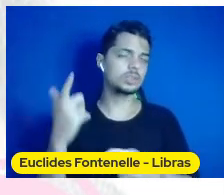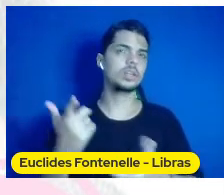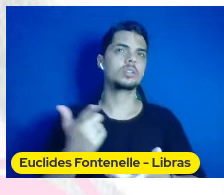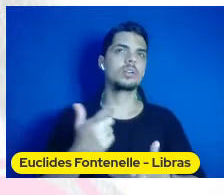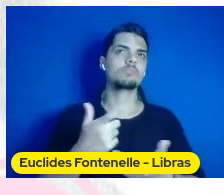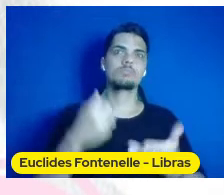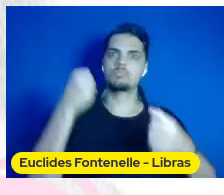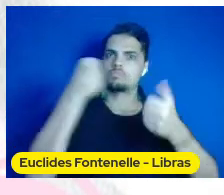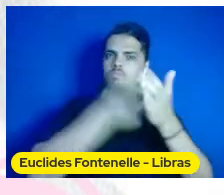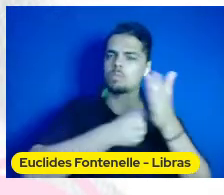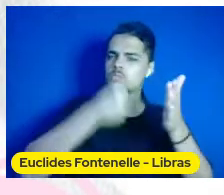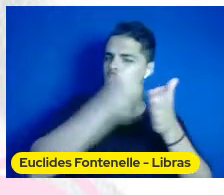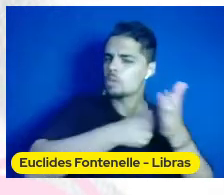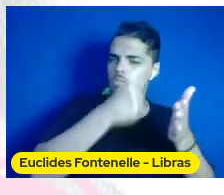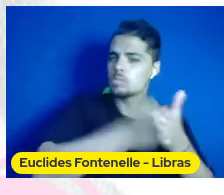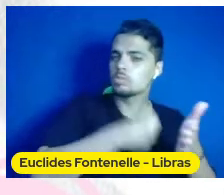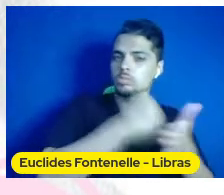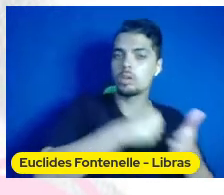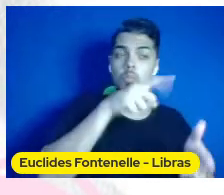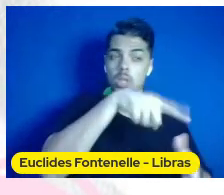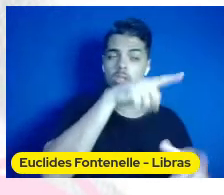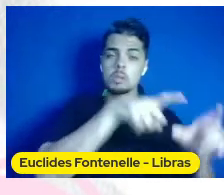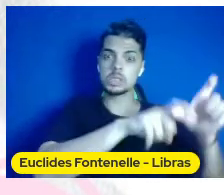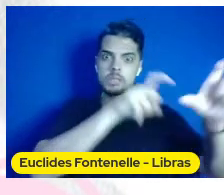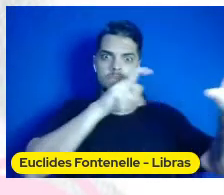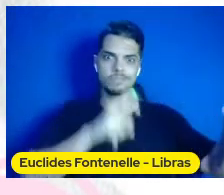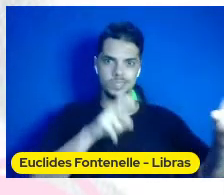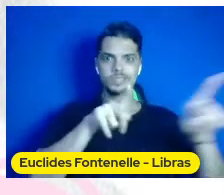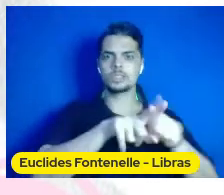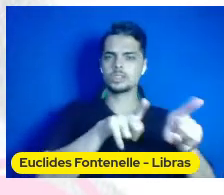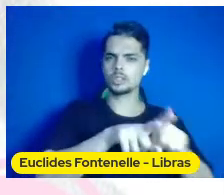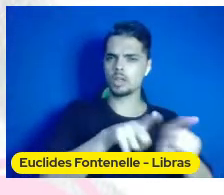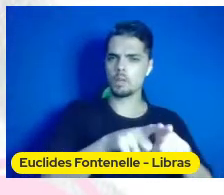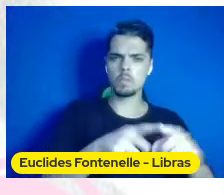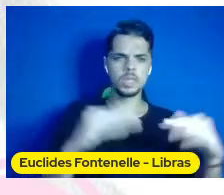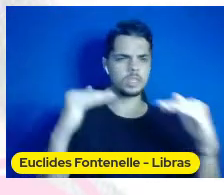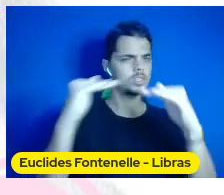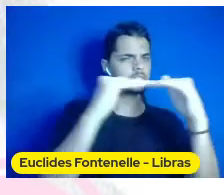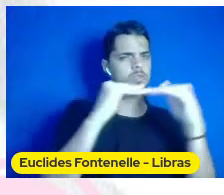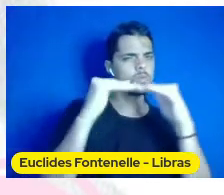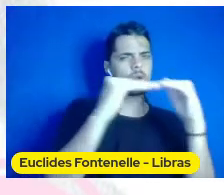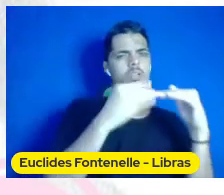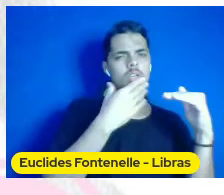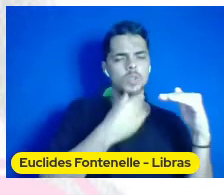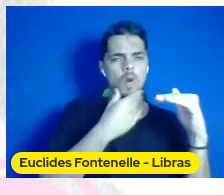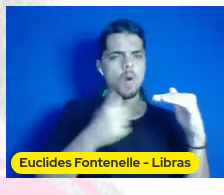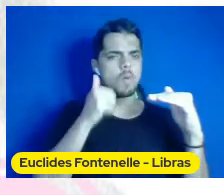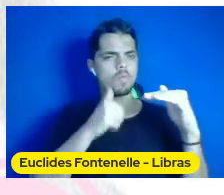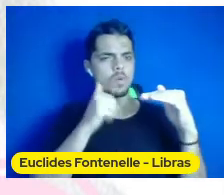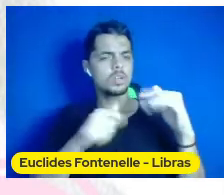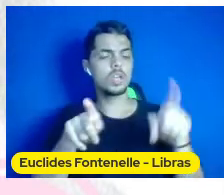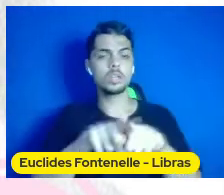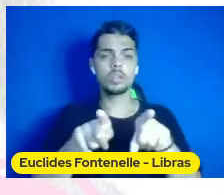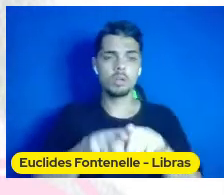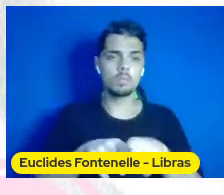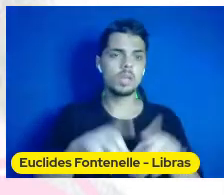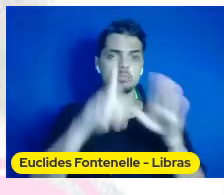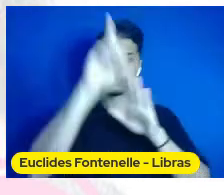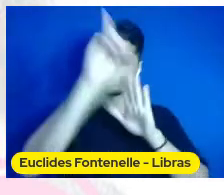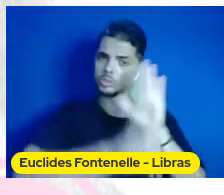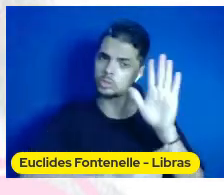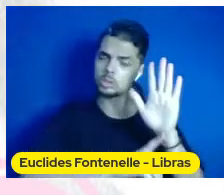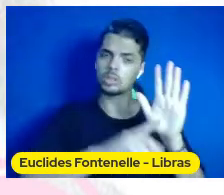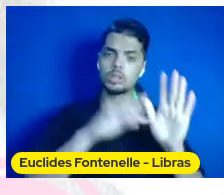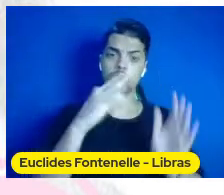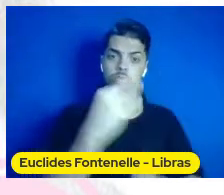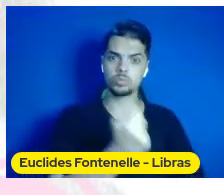lutou por isso, né? Lutou por essa, não teve essa a noção, nem se restringiu